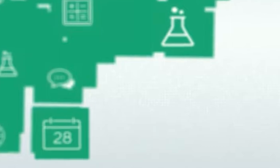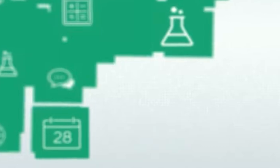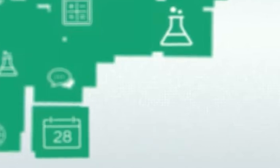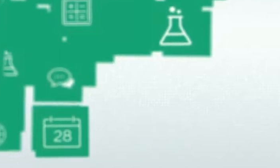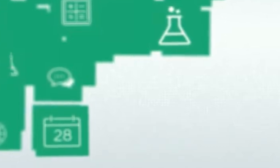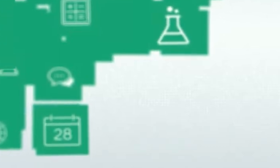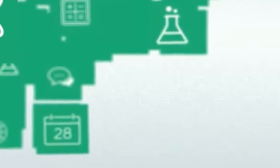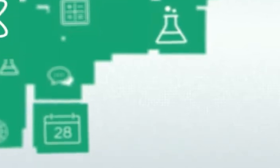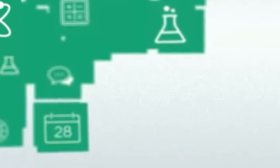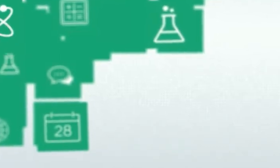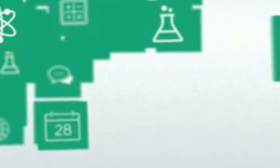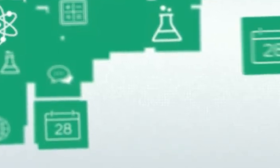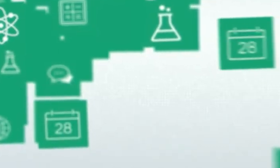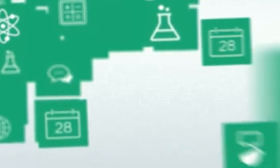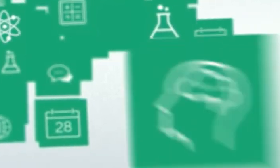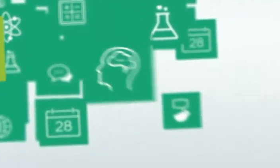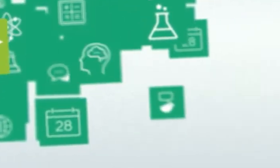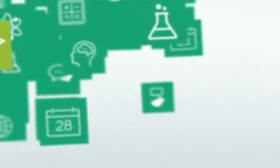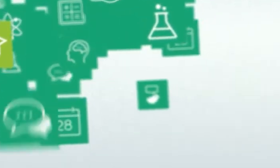E aí